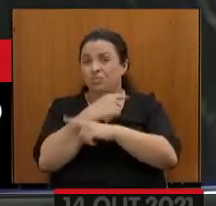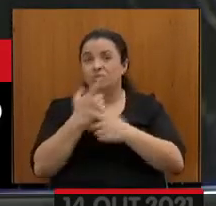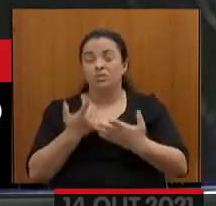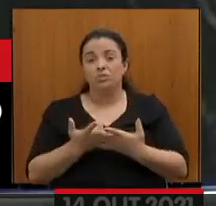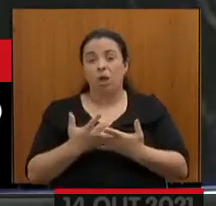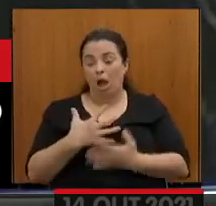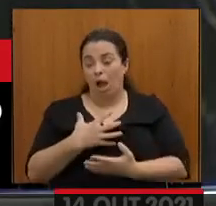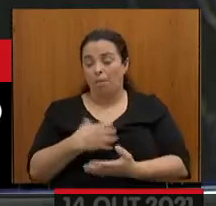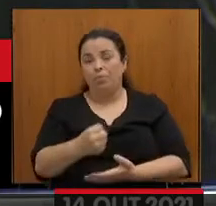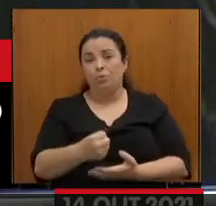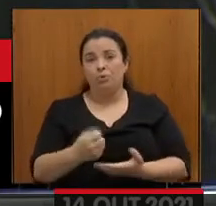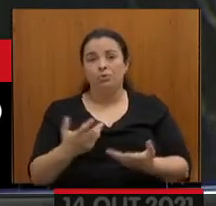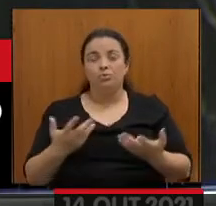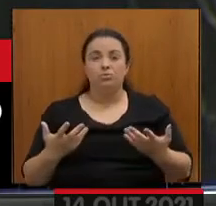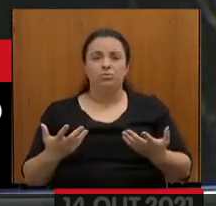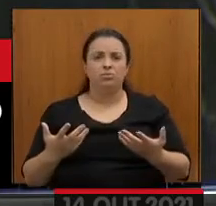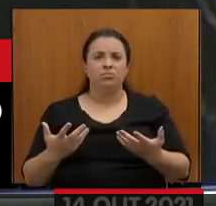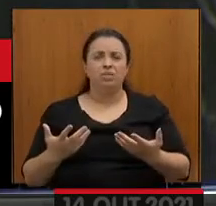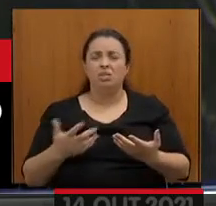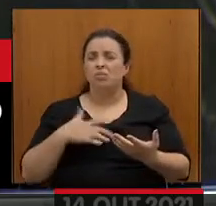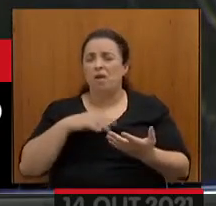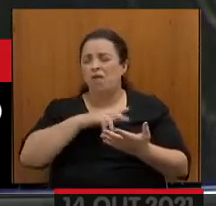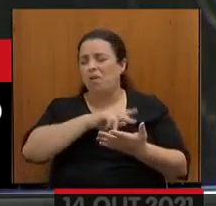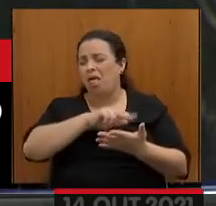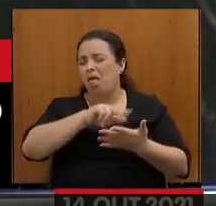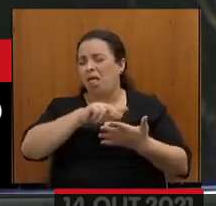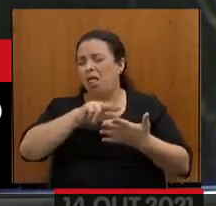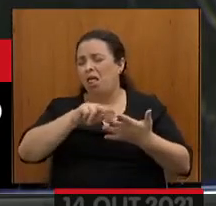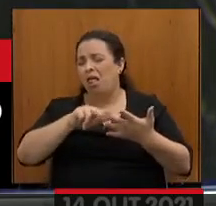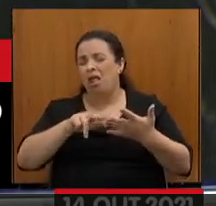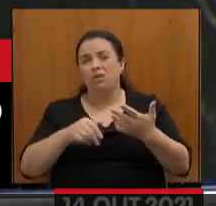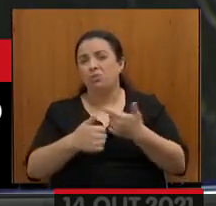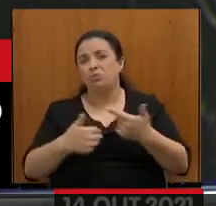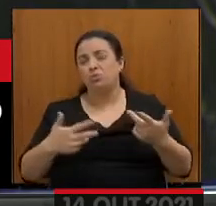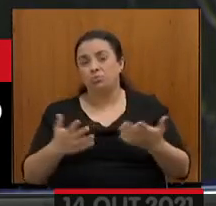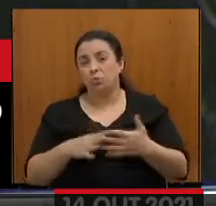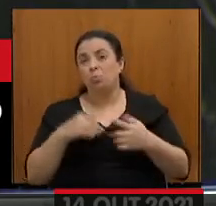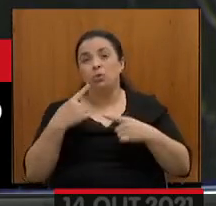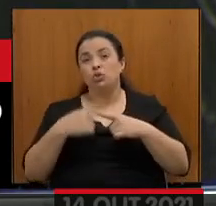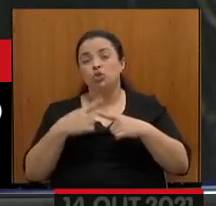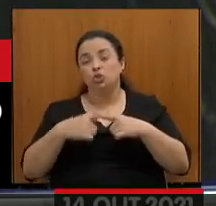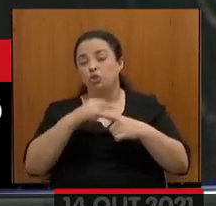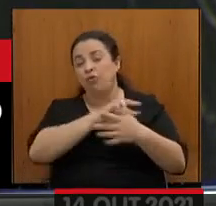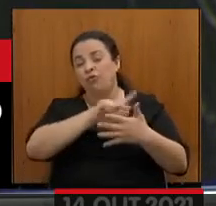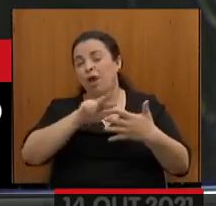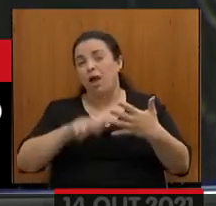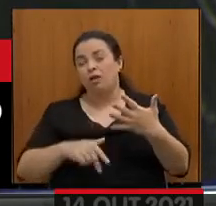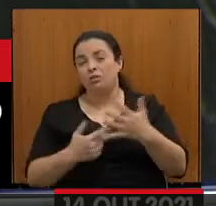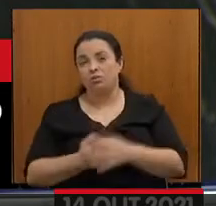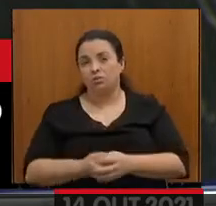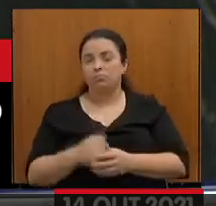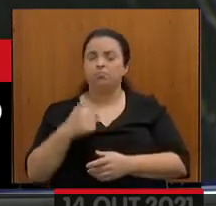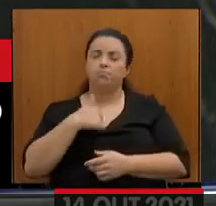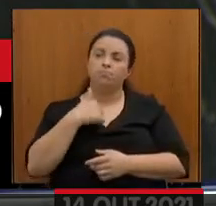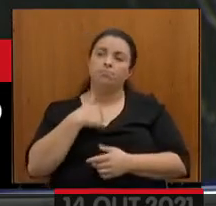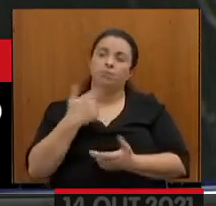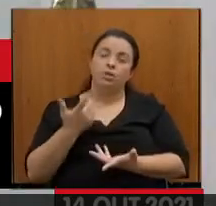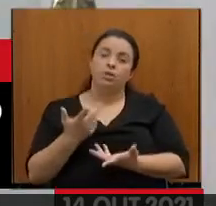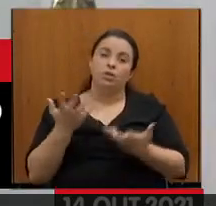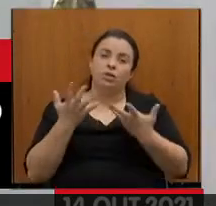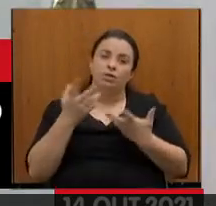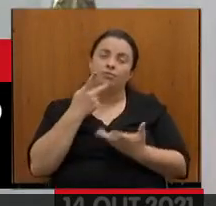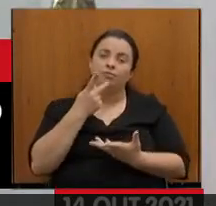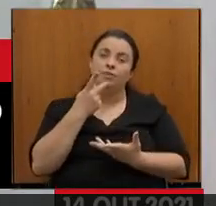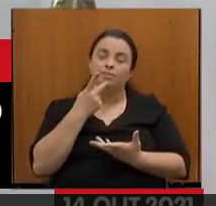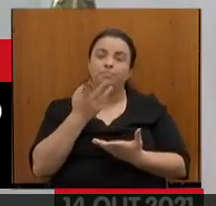relatada por aí que, de repente, a gente não consegue contabilizar. E aí eu quero destacar, presidente, deputado João Vitor